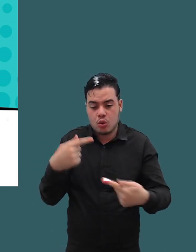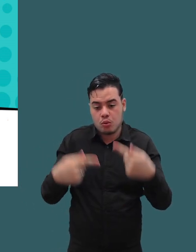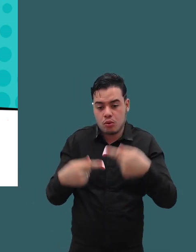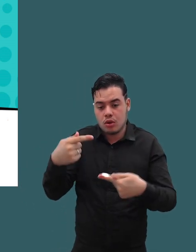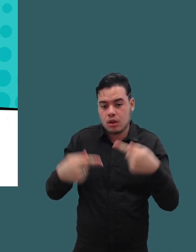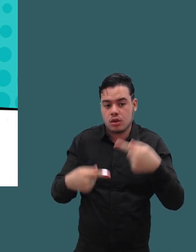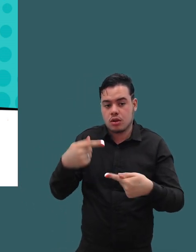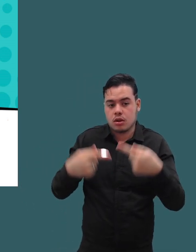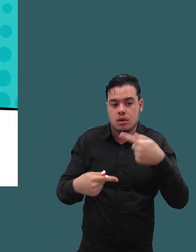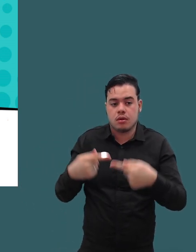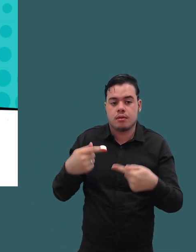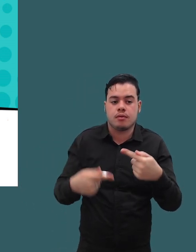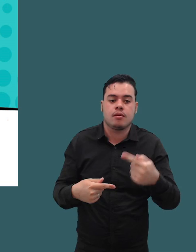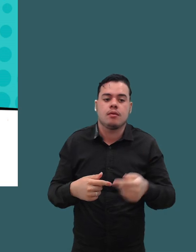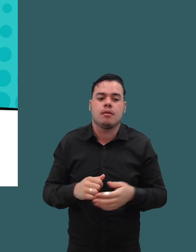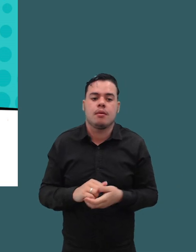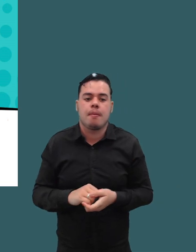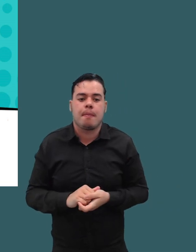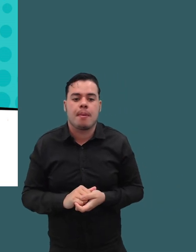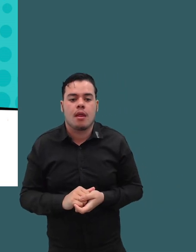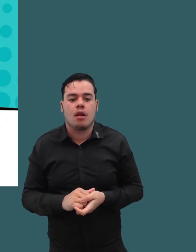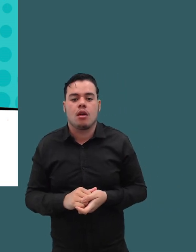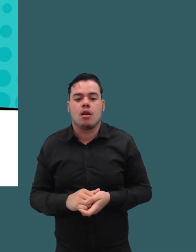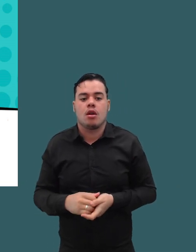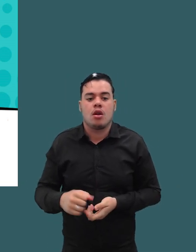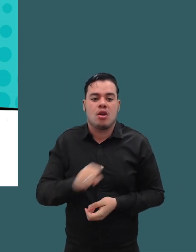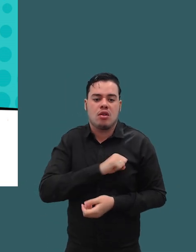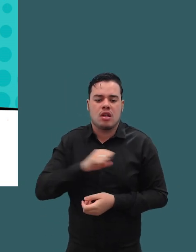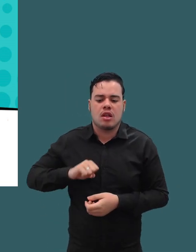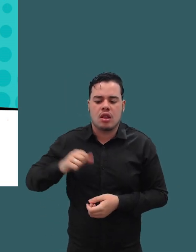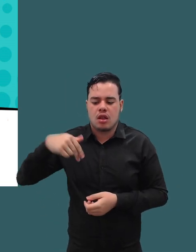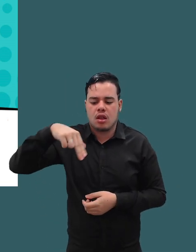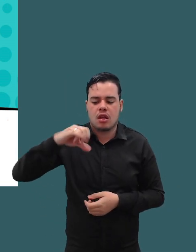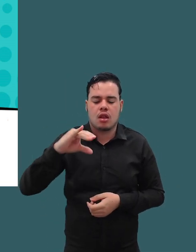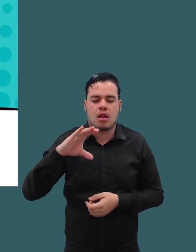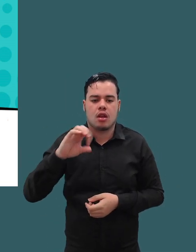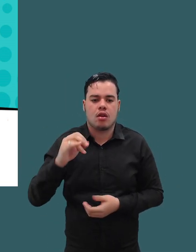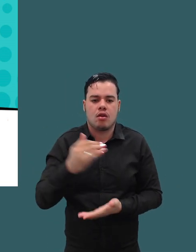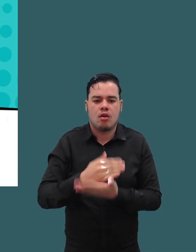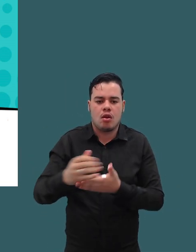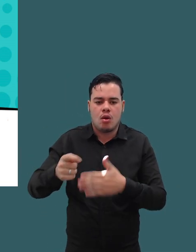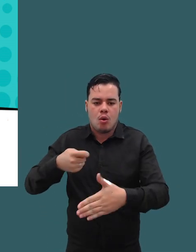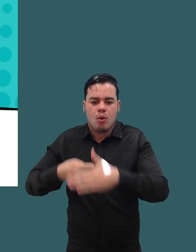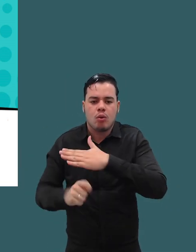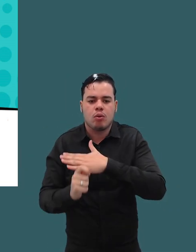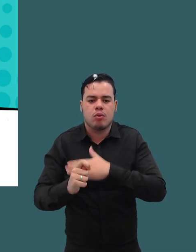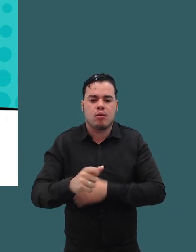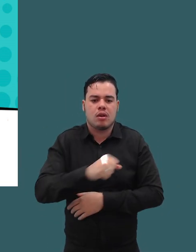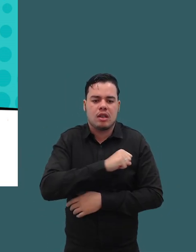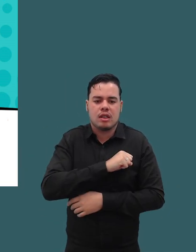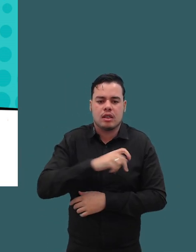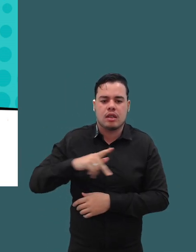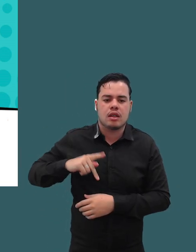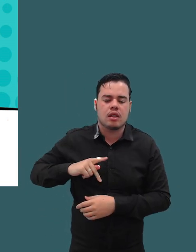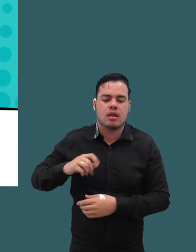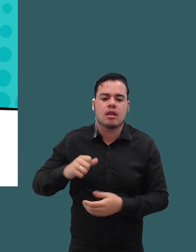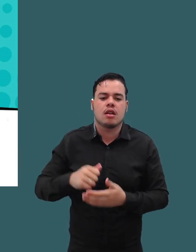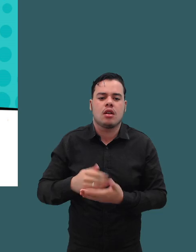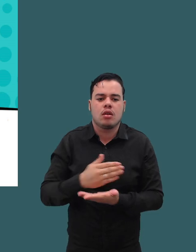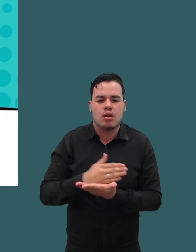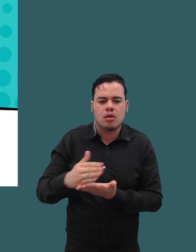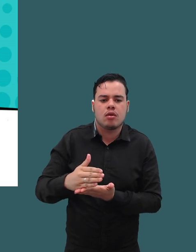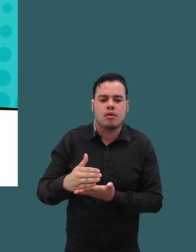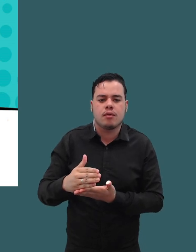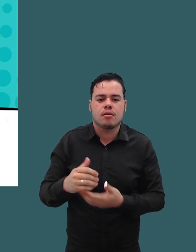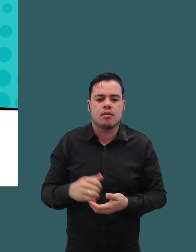que o secretário Inácio falou, nós vamos colocar recursos da secretaria para ampliar a participação social, para a